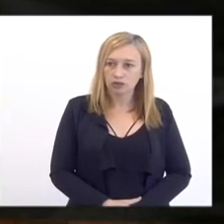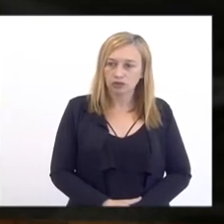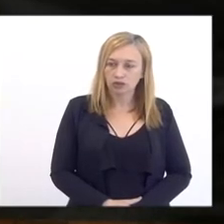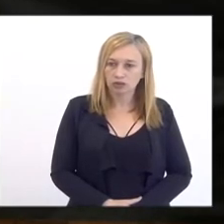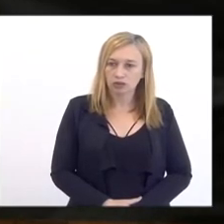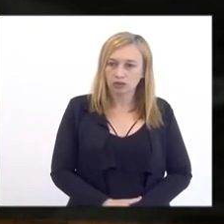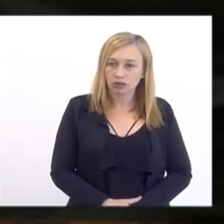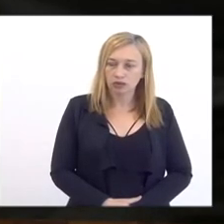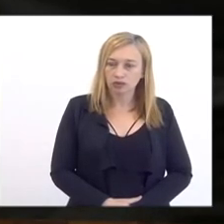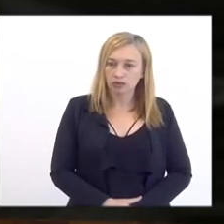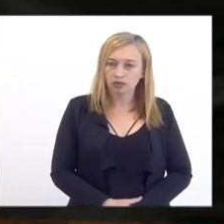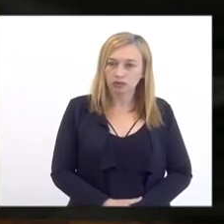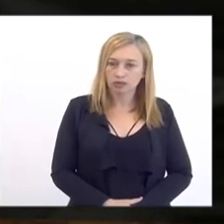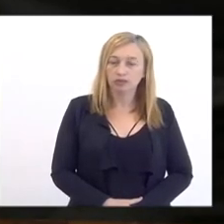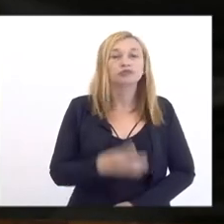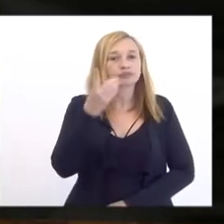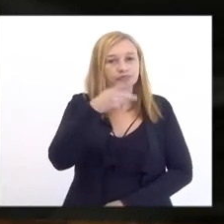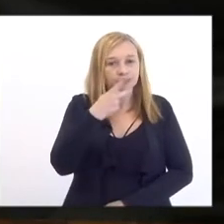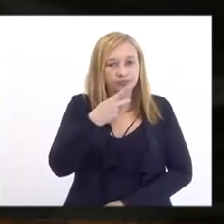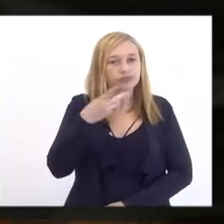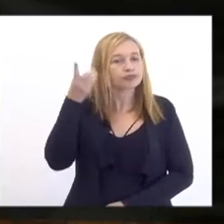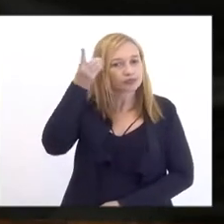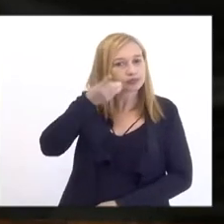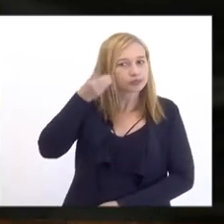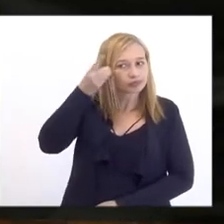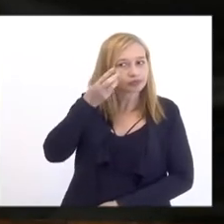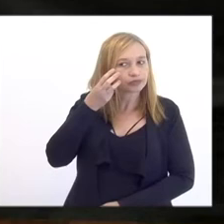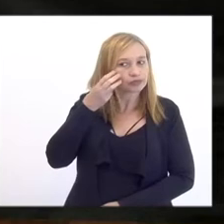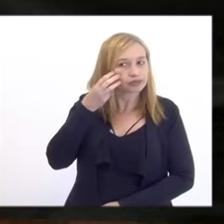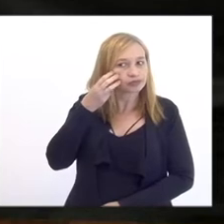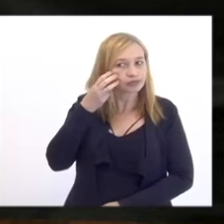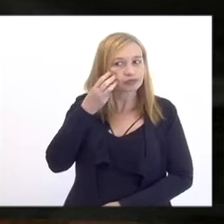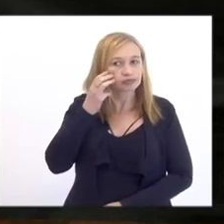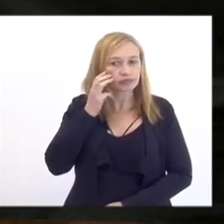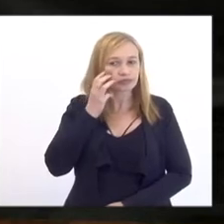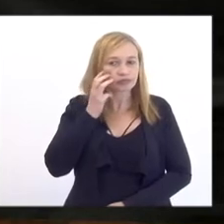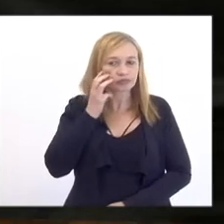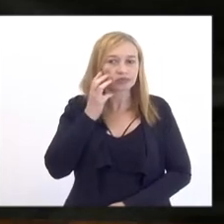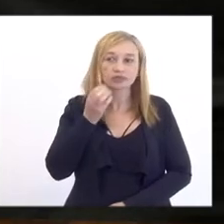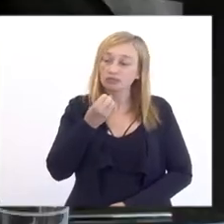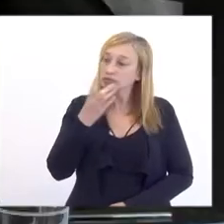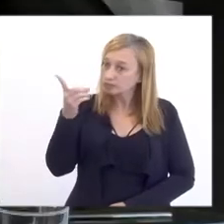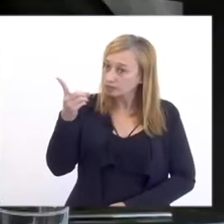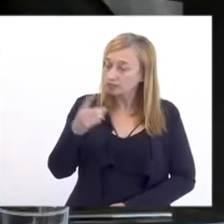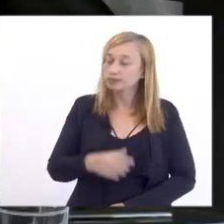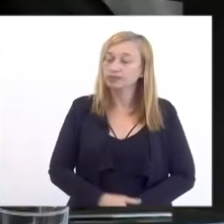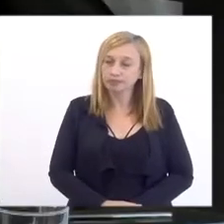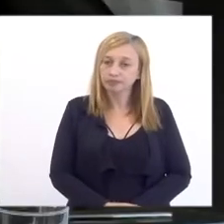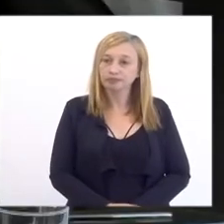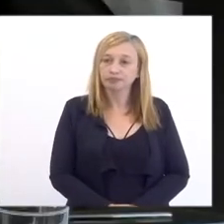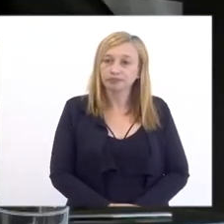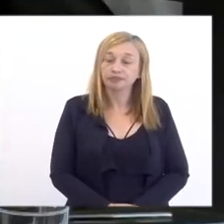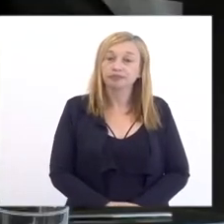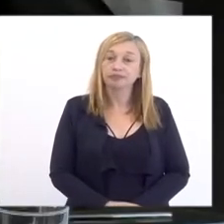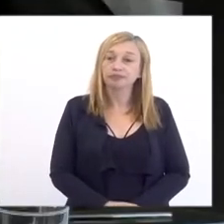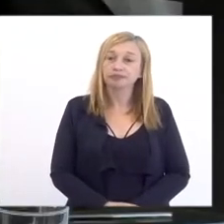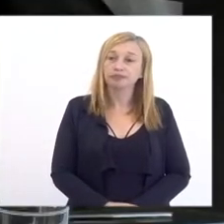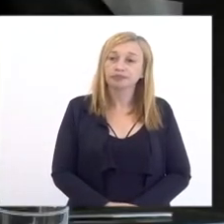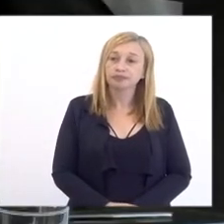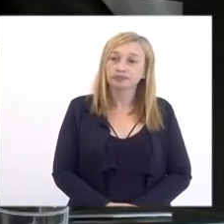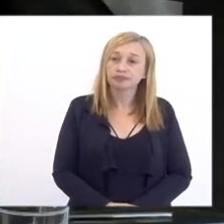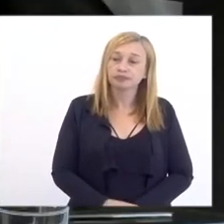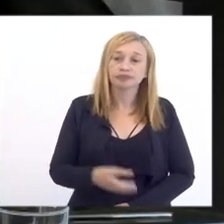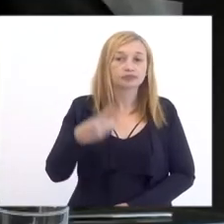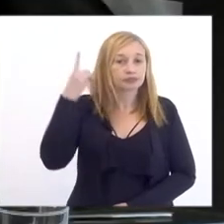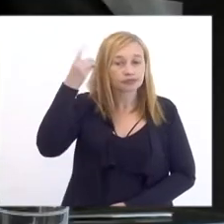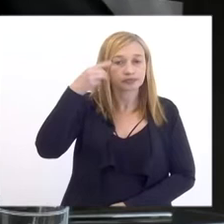A fala do deputado Waldeck, ela é oportuna. Márcio,